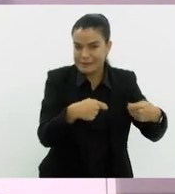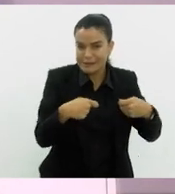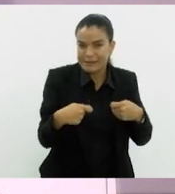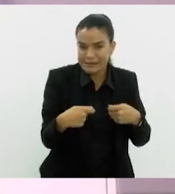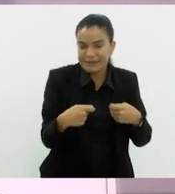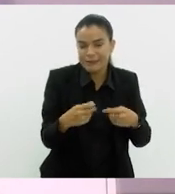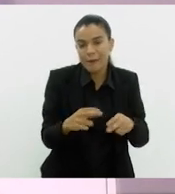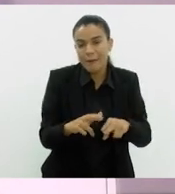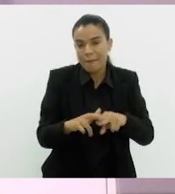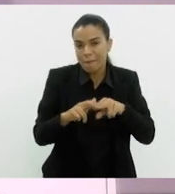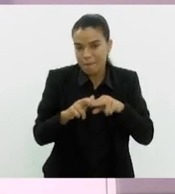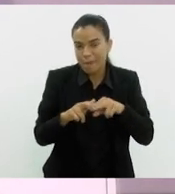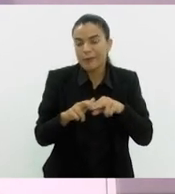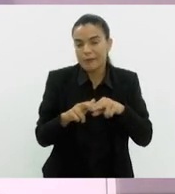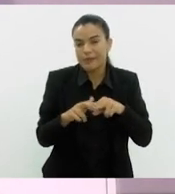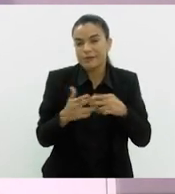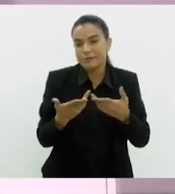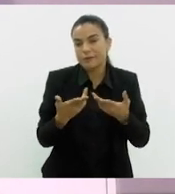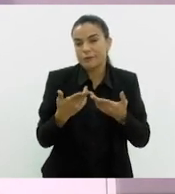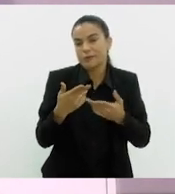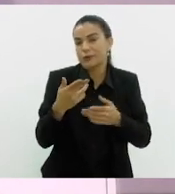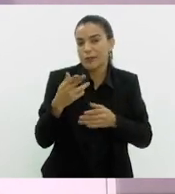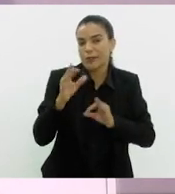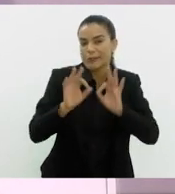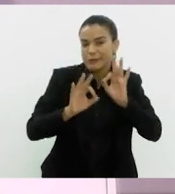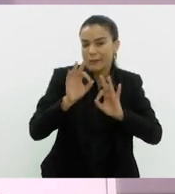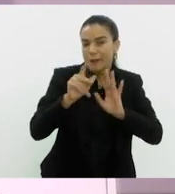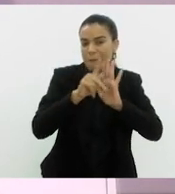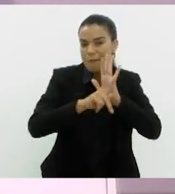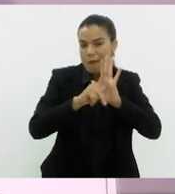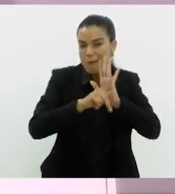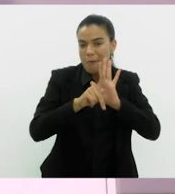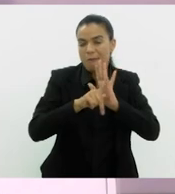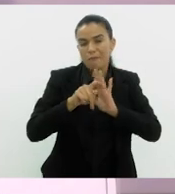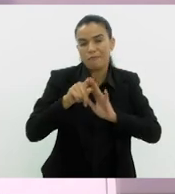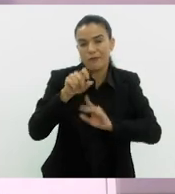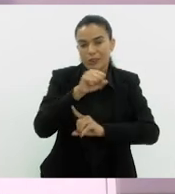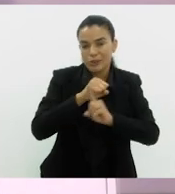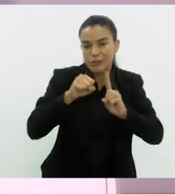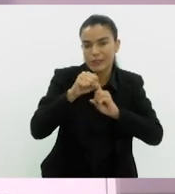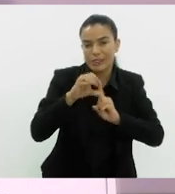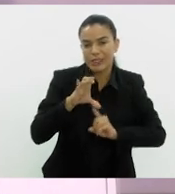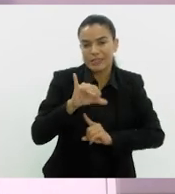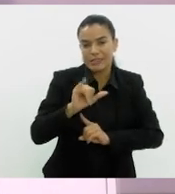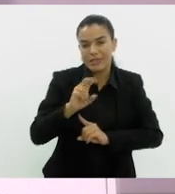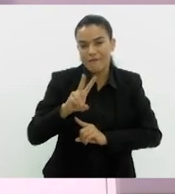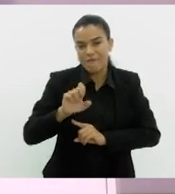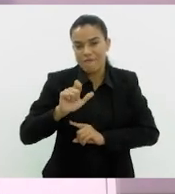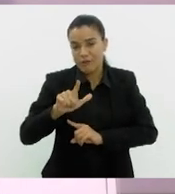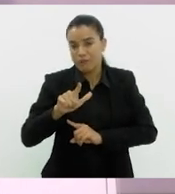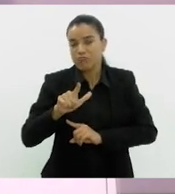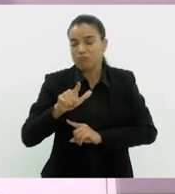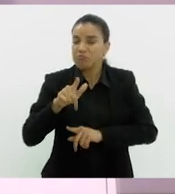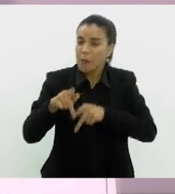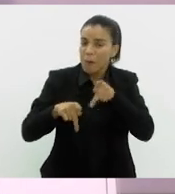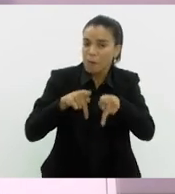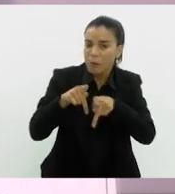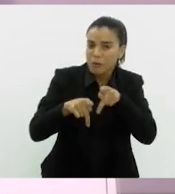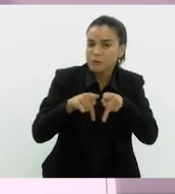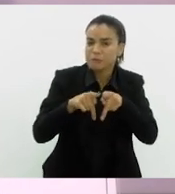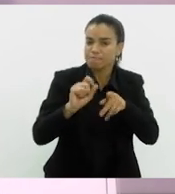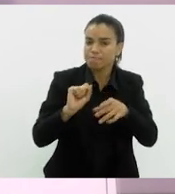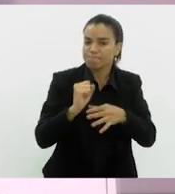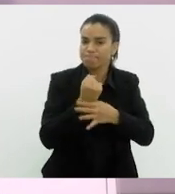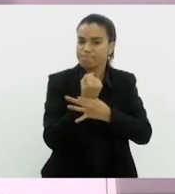isso, esse programa foi uma demanda da sociedade civil, justamente para que a gente pudesse garantir